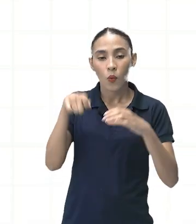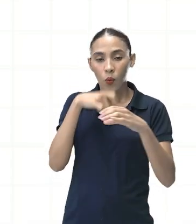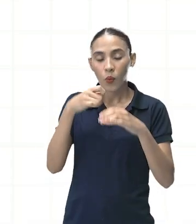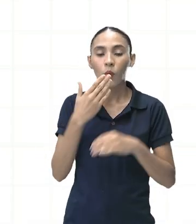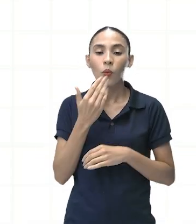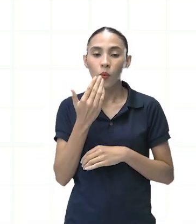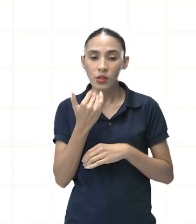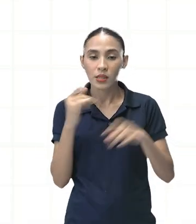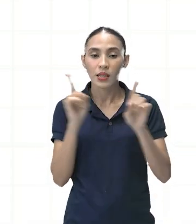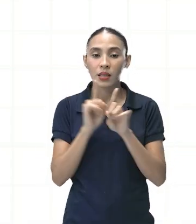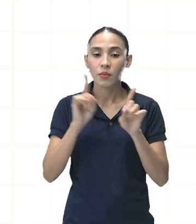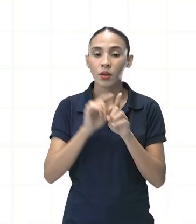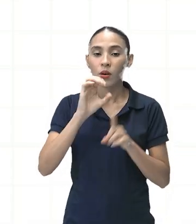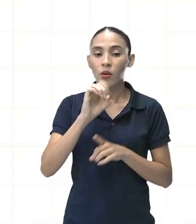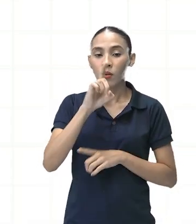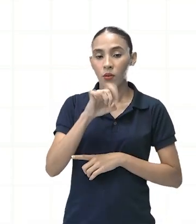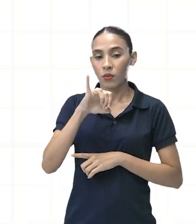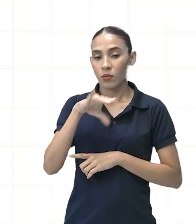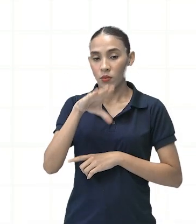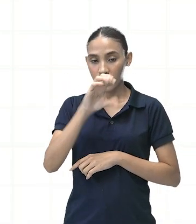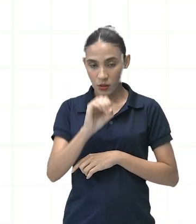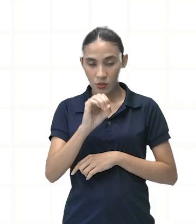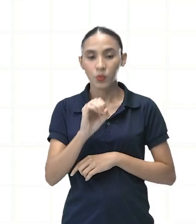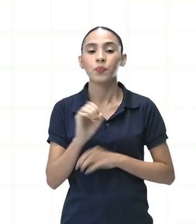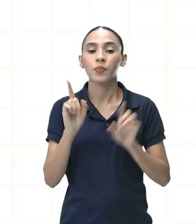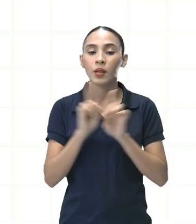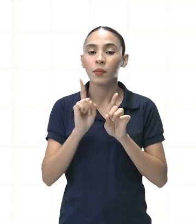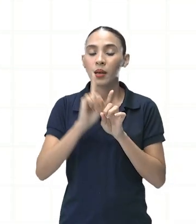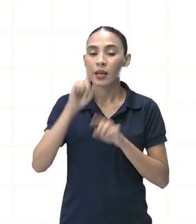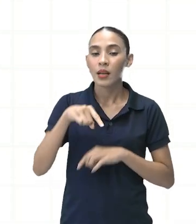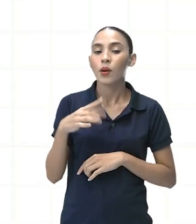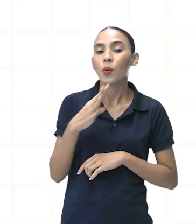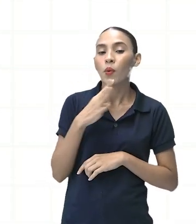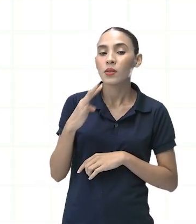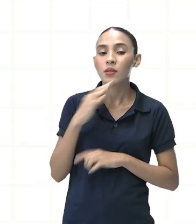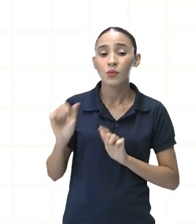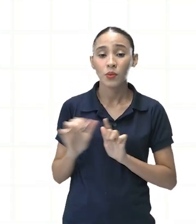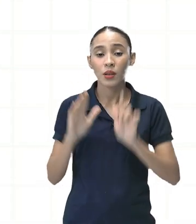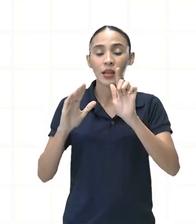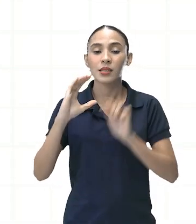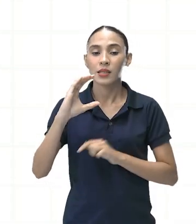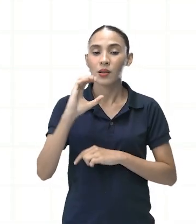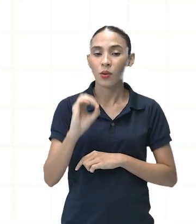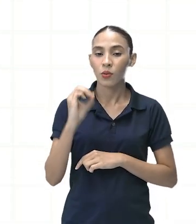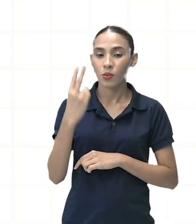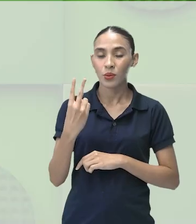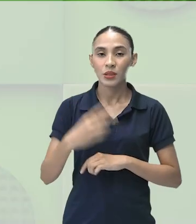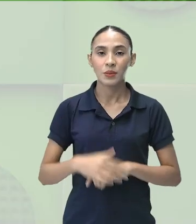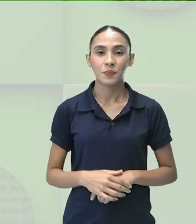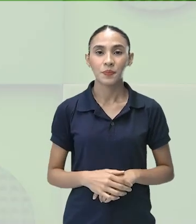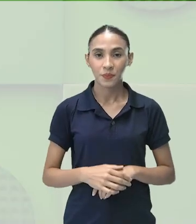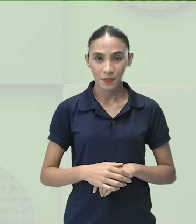um sal, e o óxido, o dióxido de carbono, também conhecido como gás carbônico.